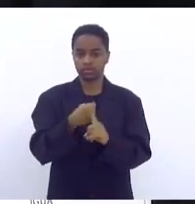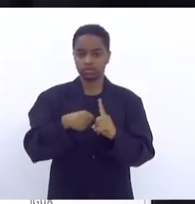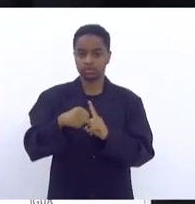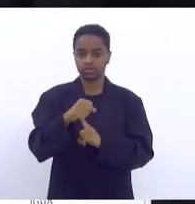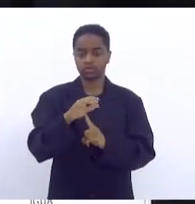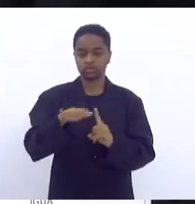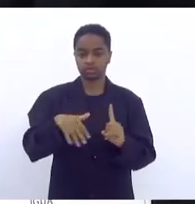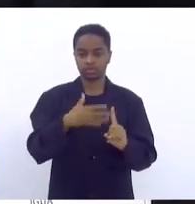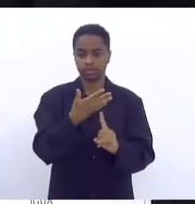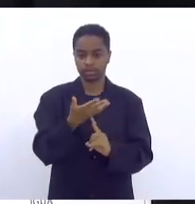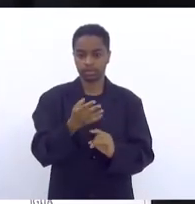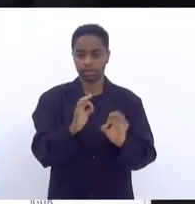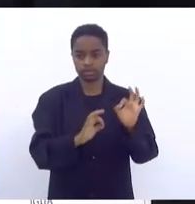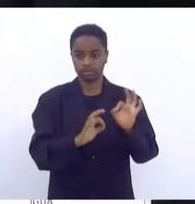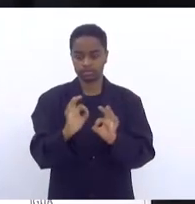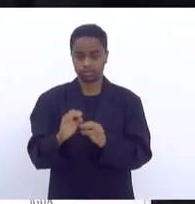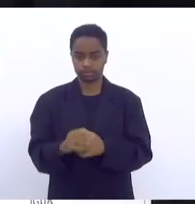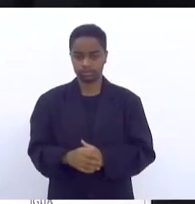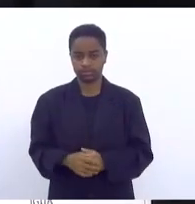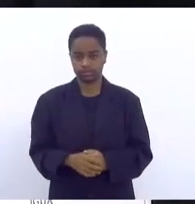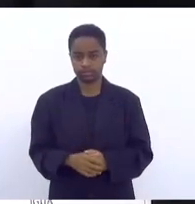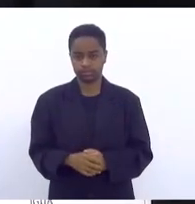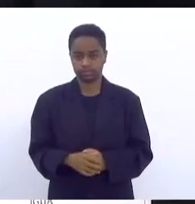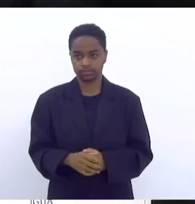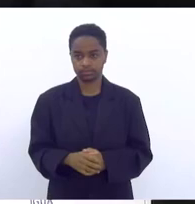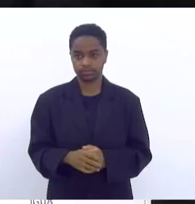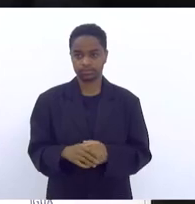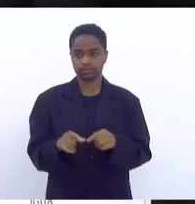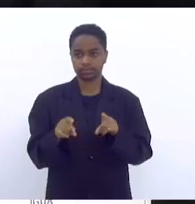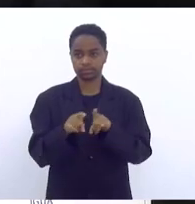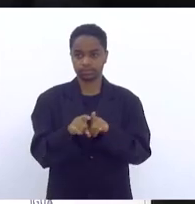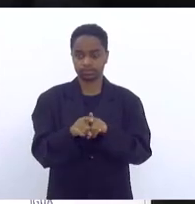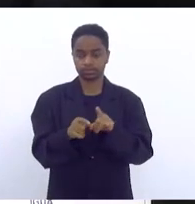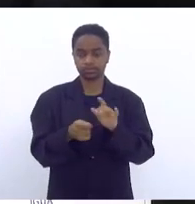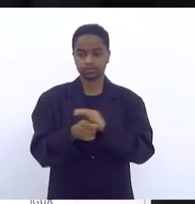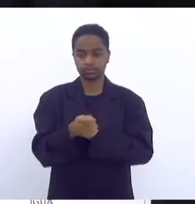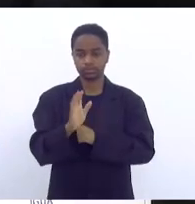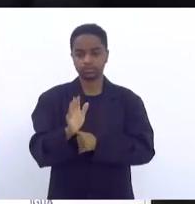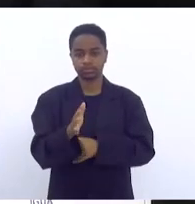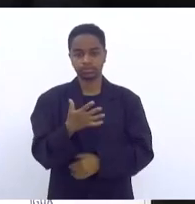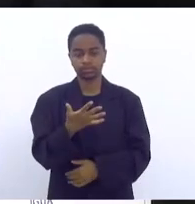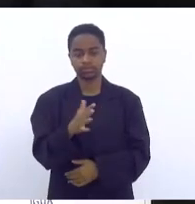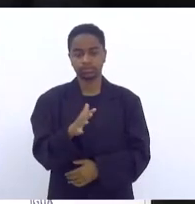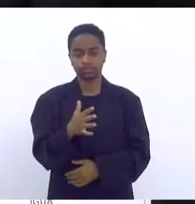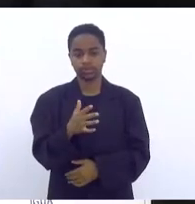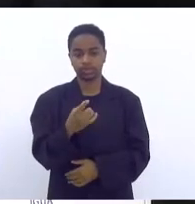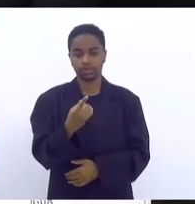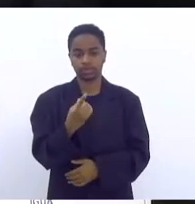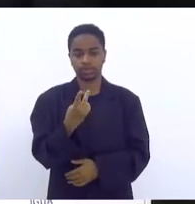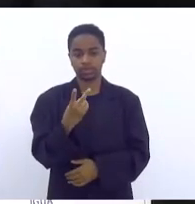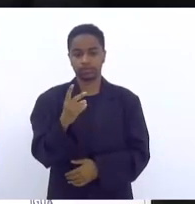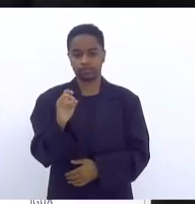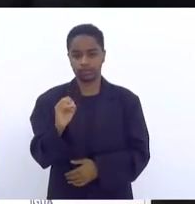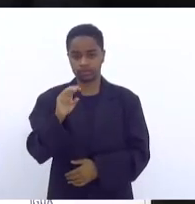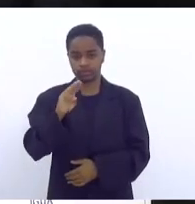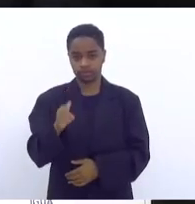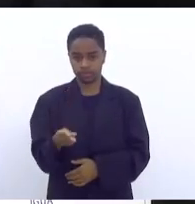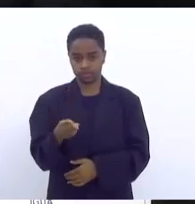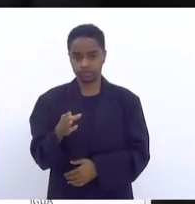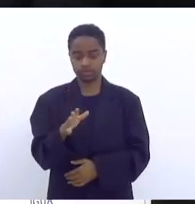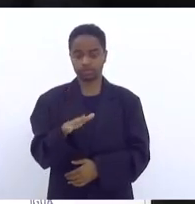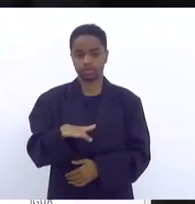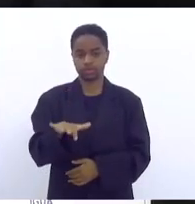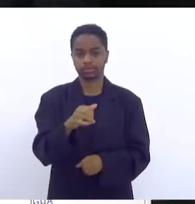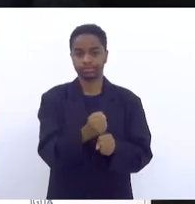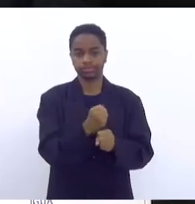implementadas eh já fizemos investimentos da ordem de 120 milhões na reforma de